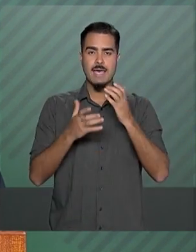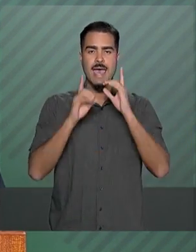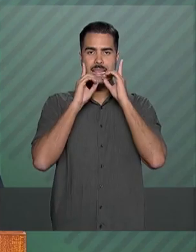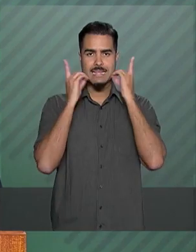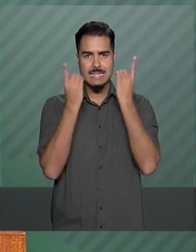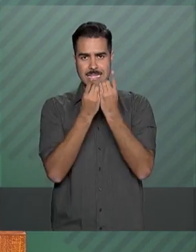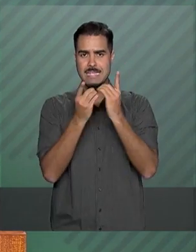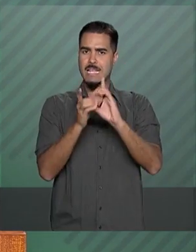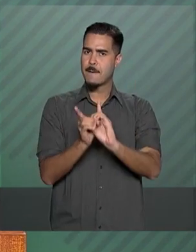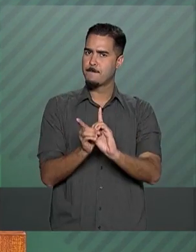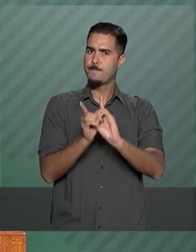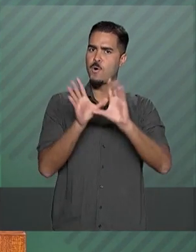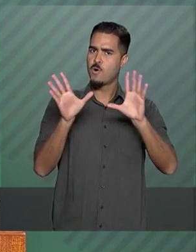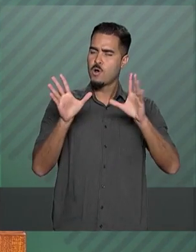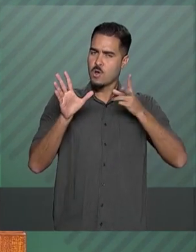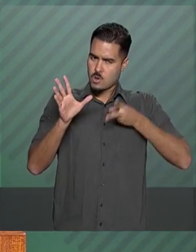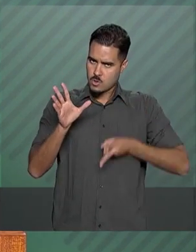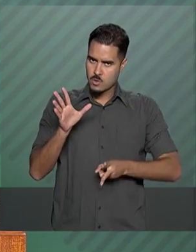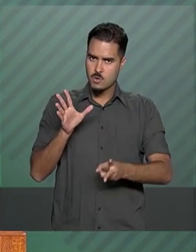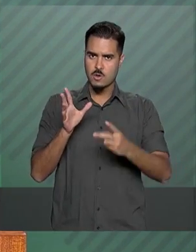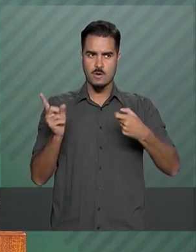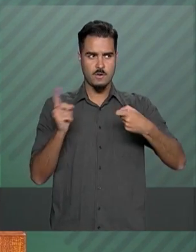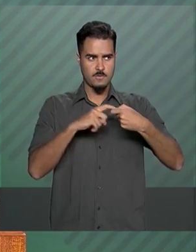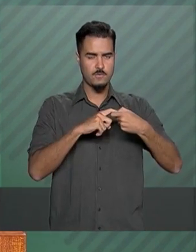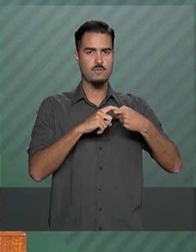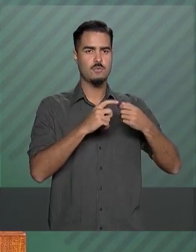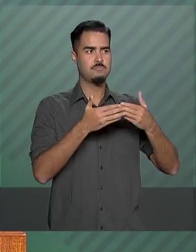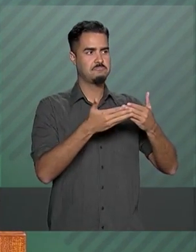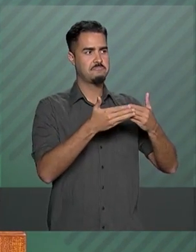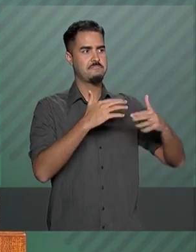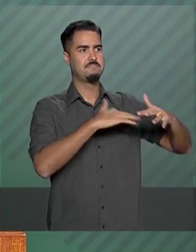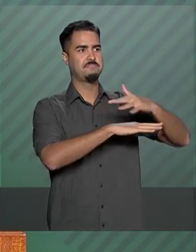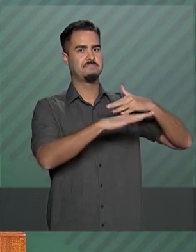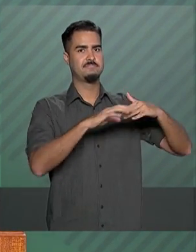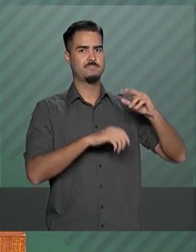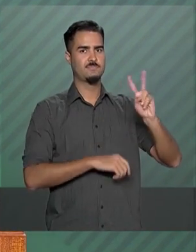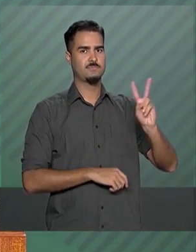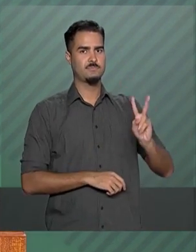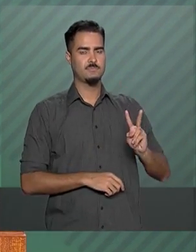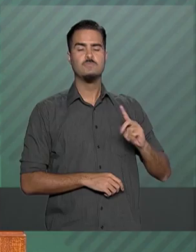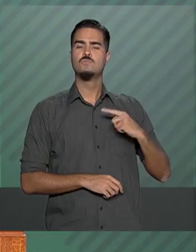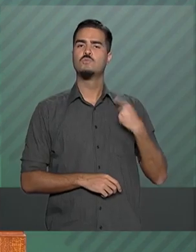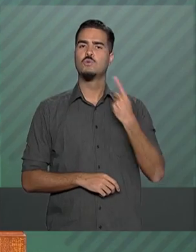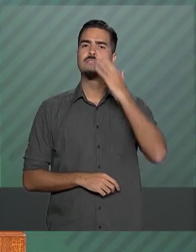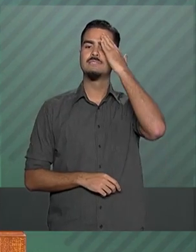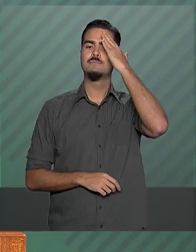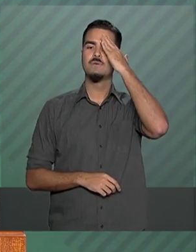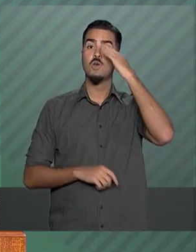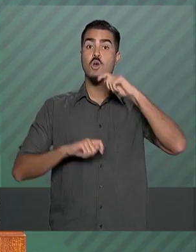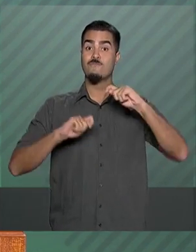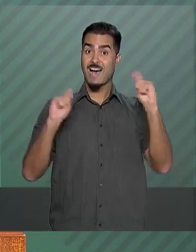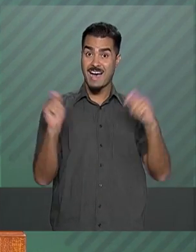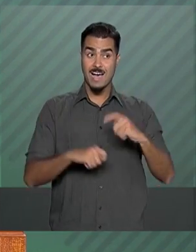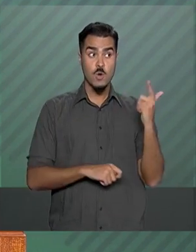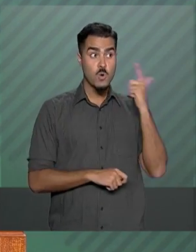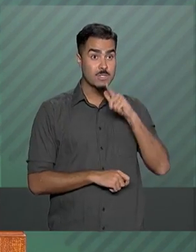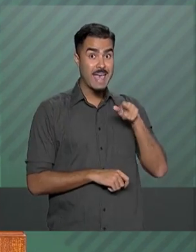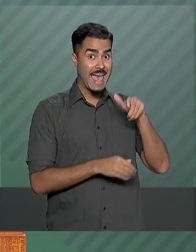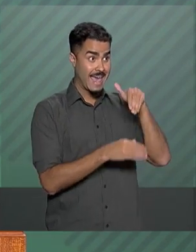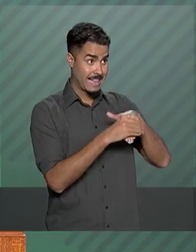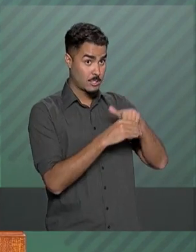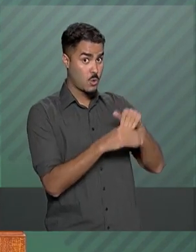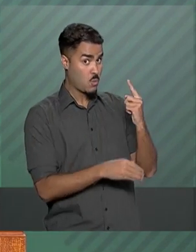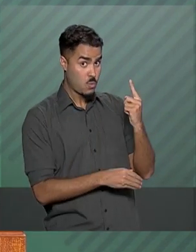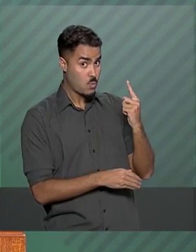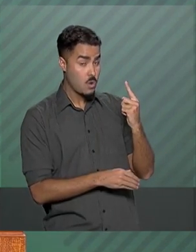seja restabelecida na Venezuela. E todos nós sabemos que isso só será possível através, não apenas de eleições,